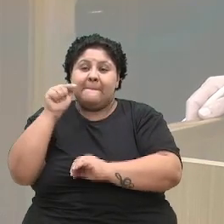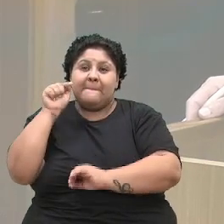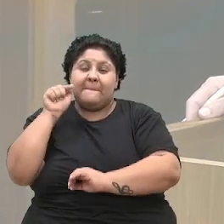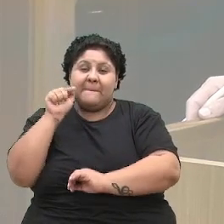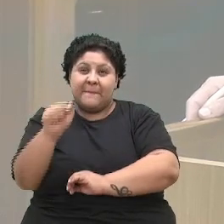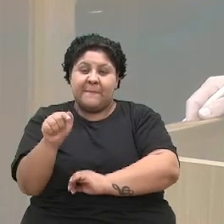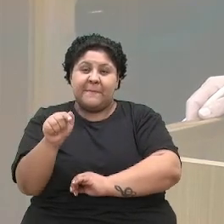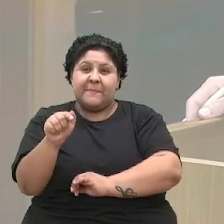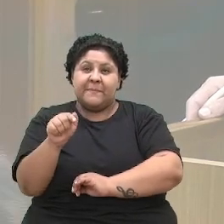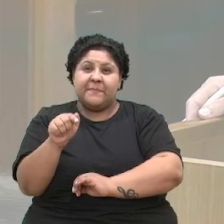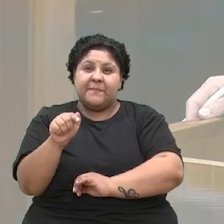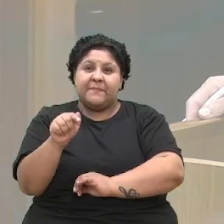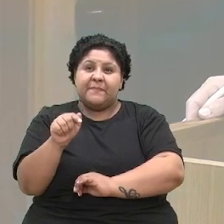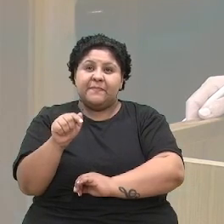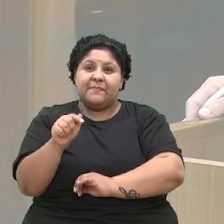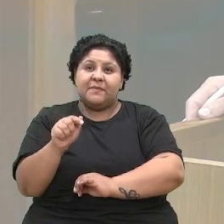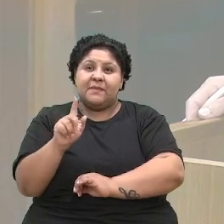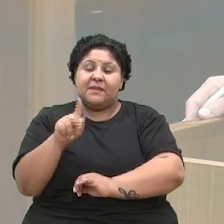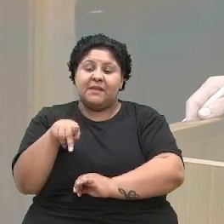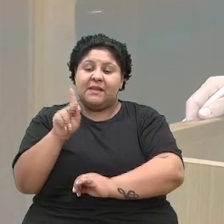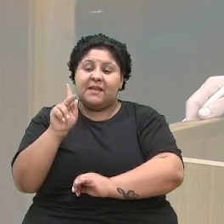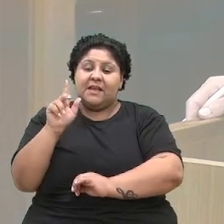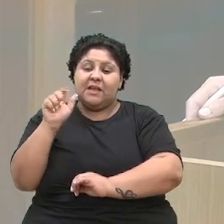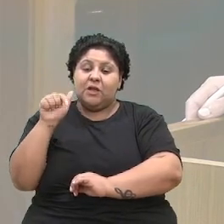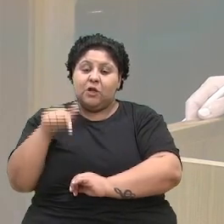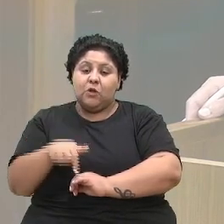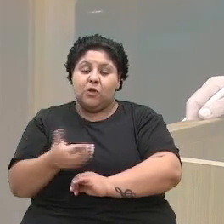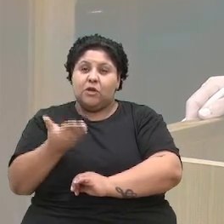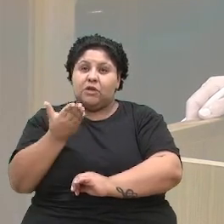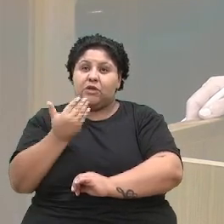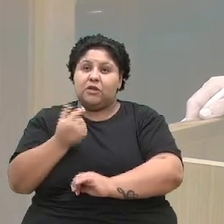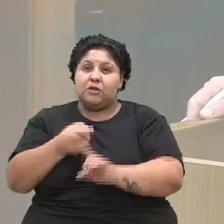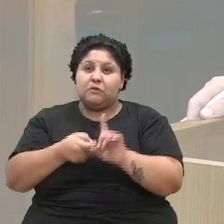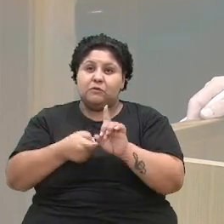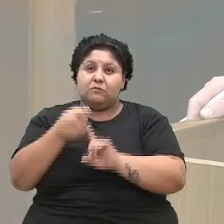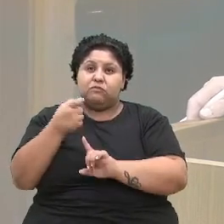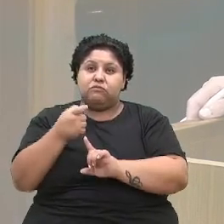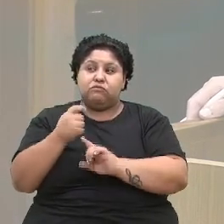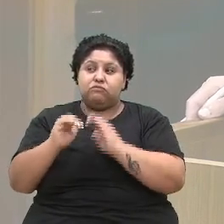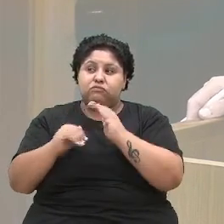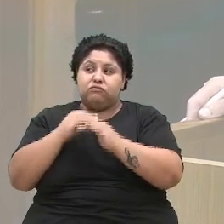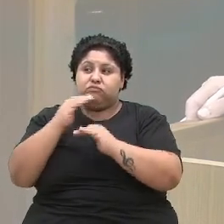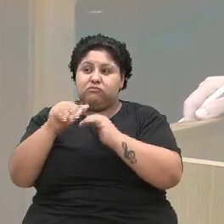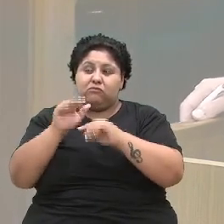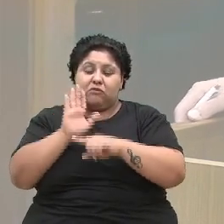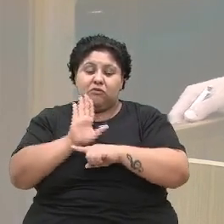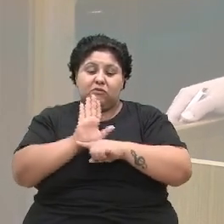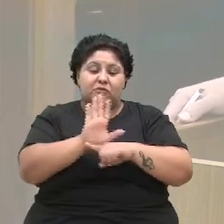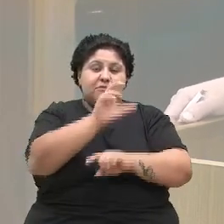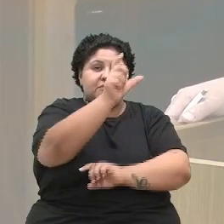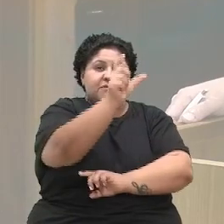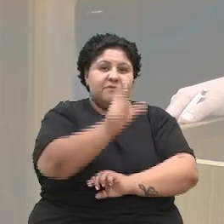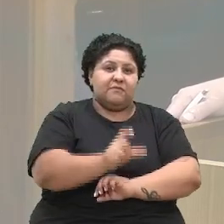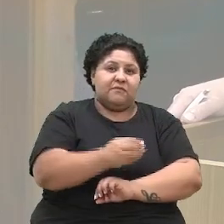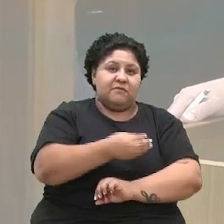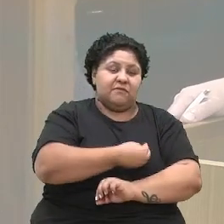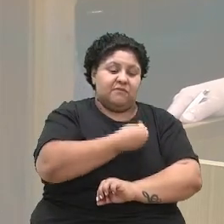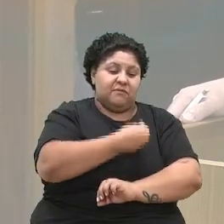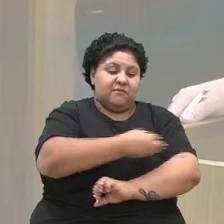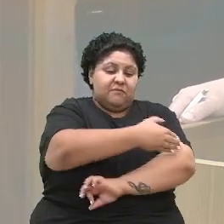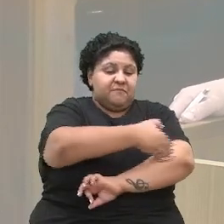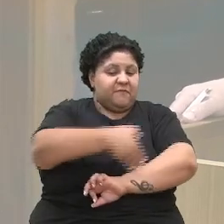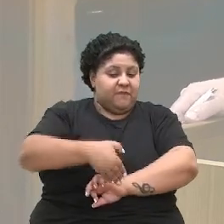2.840 quilos de alimentos por mês são desenvolvidos para auxiliar estas pessoas que vivem em situação de